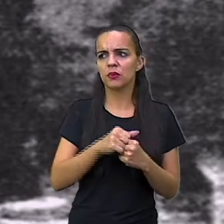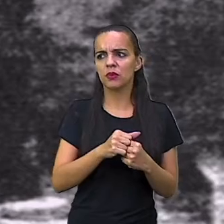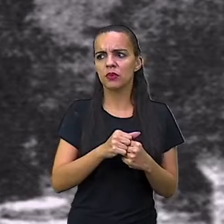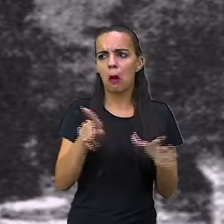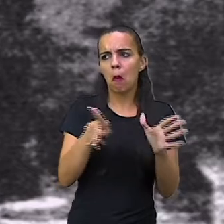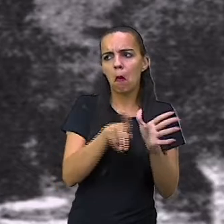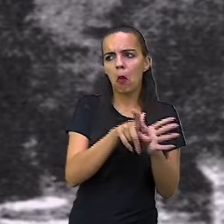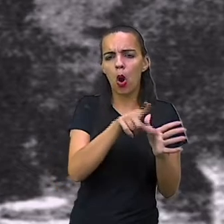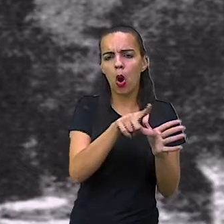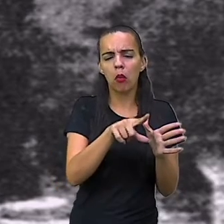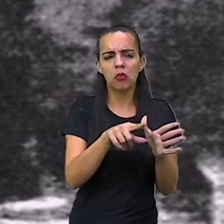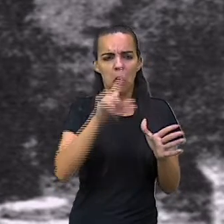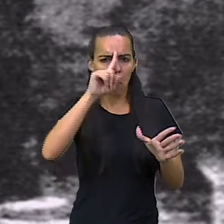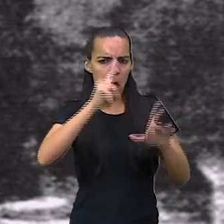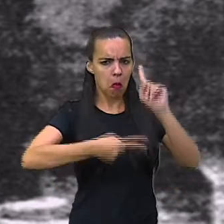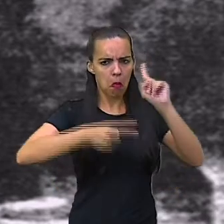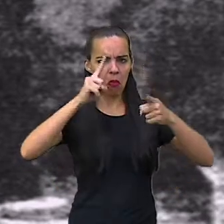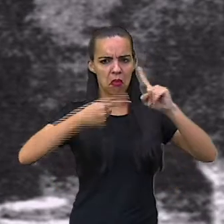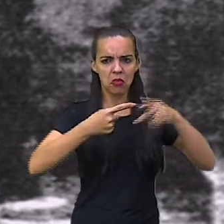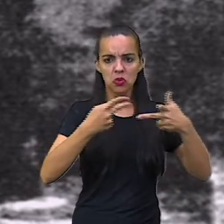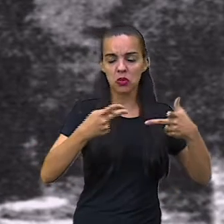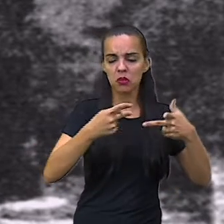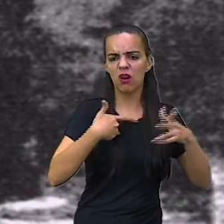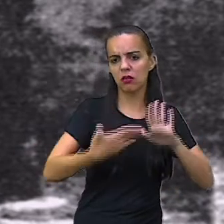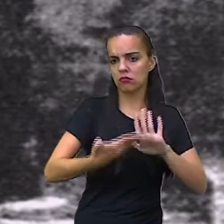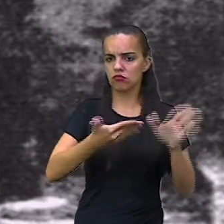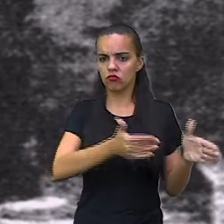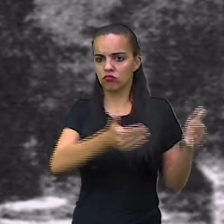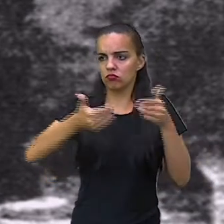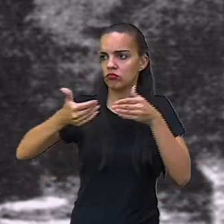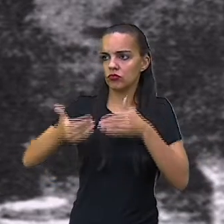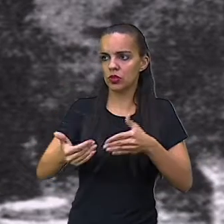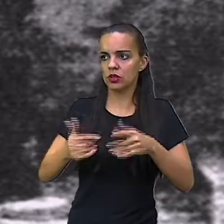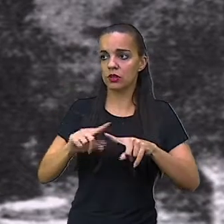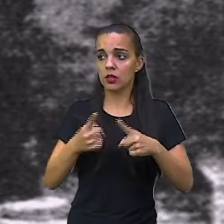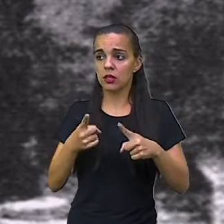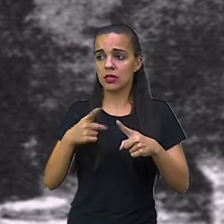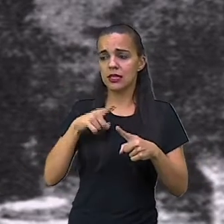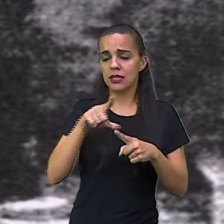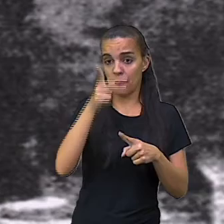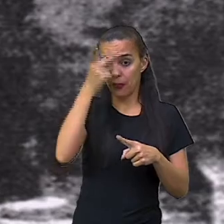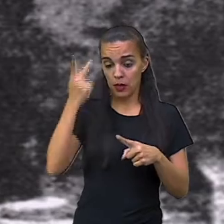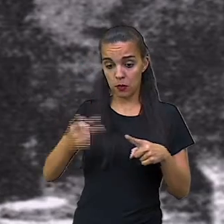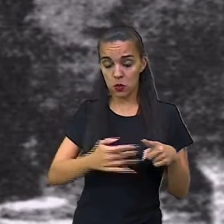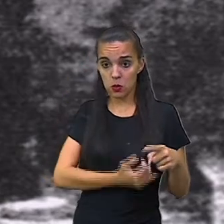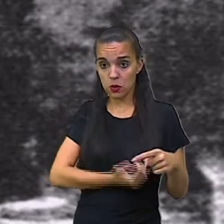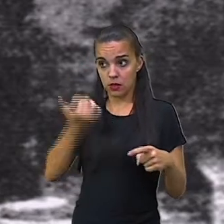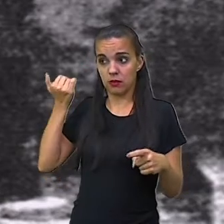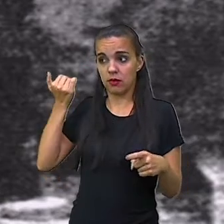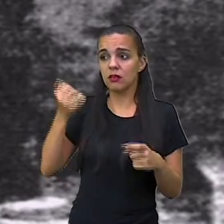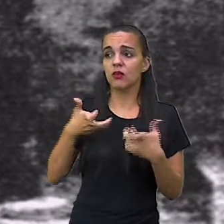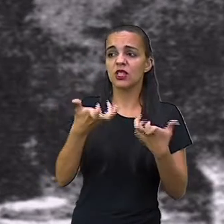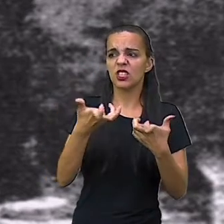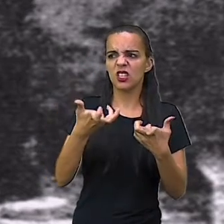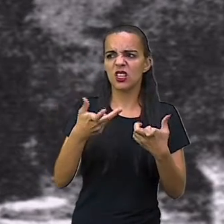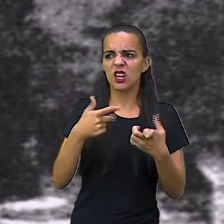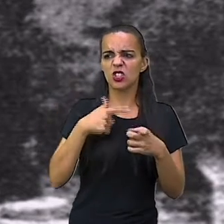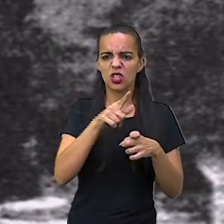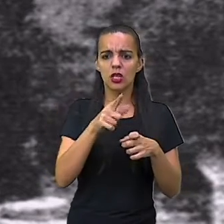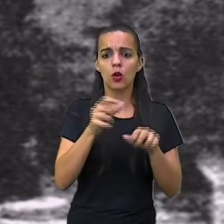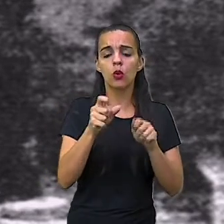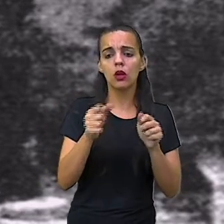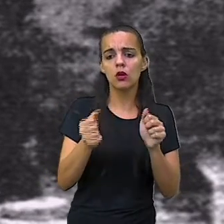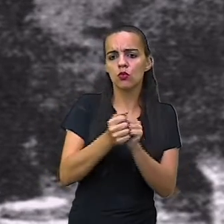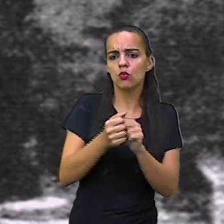do autoritarismo, opressão e a dominação. Para os anarquistas, a regulação da